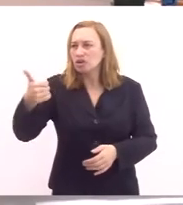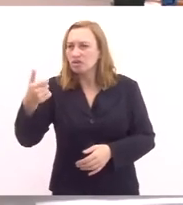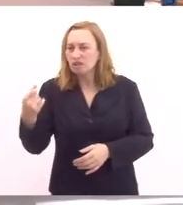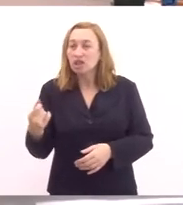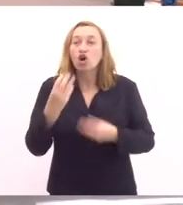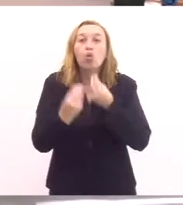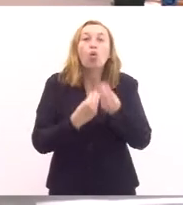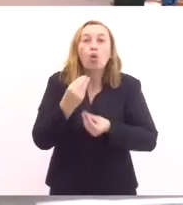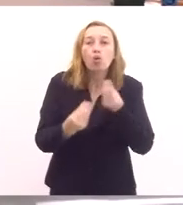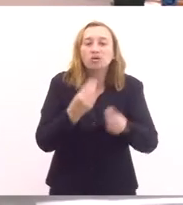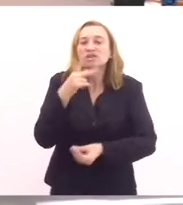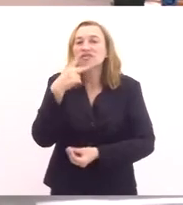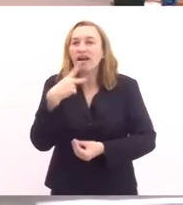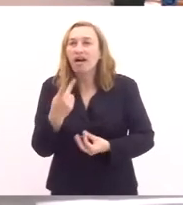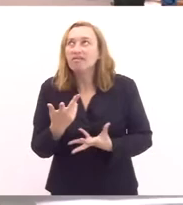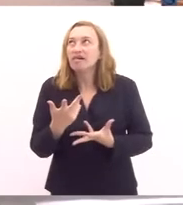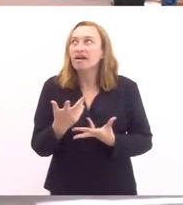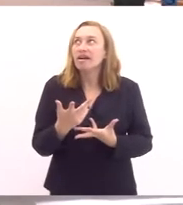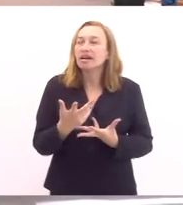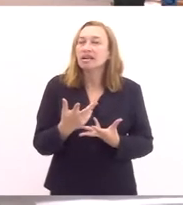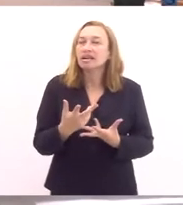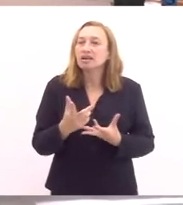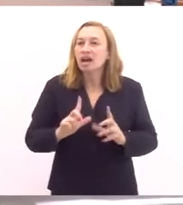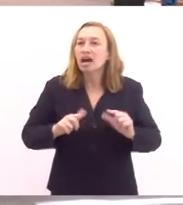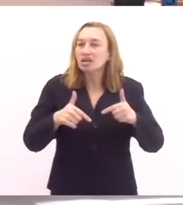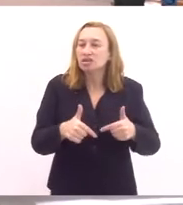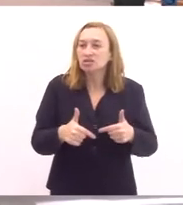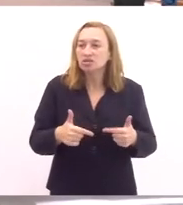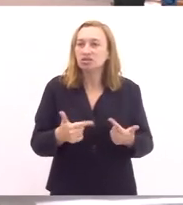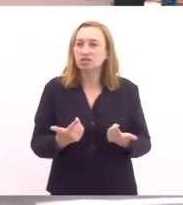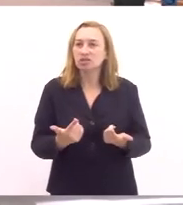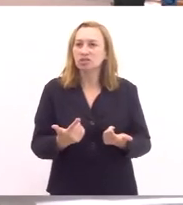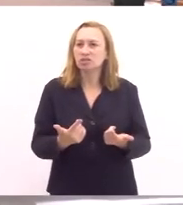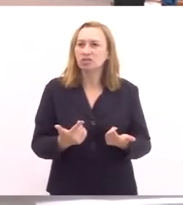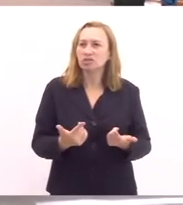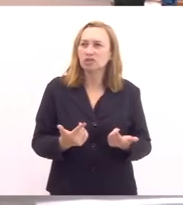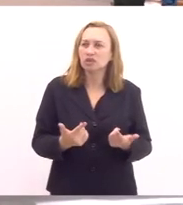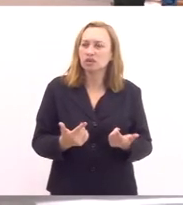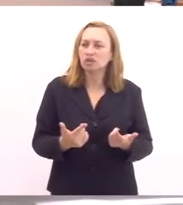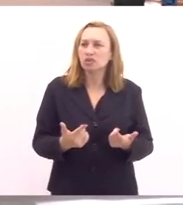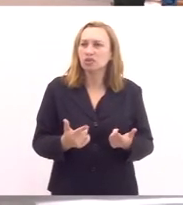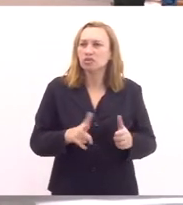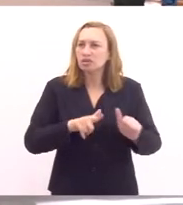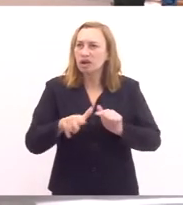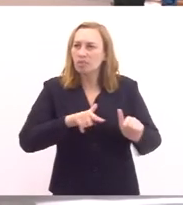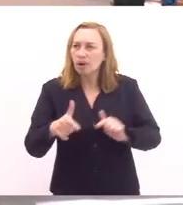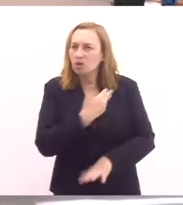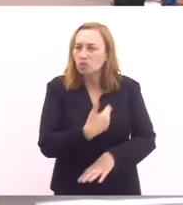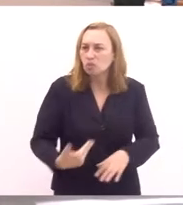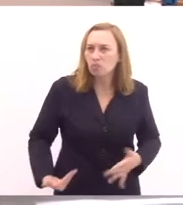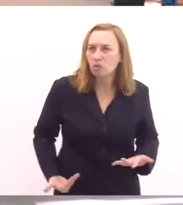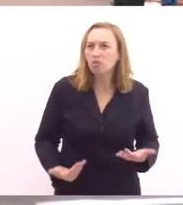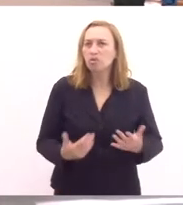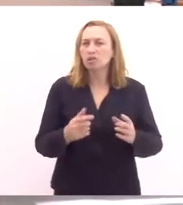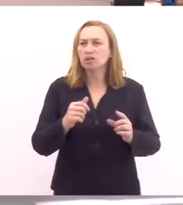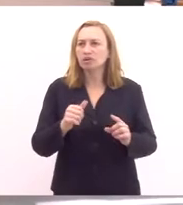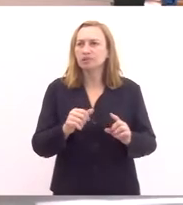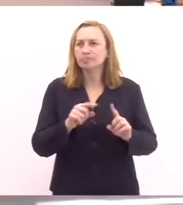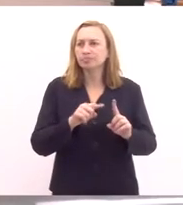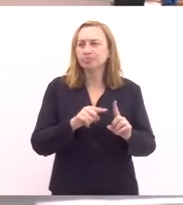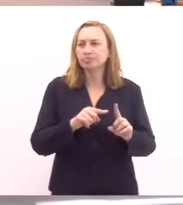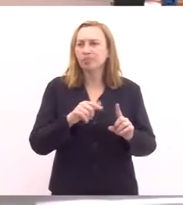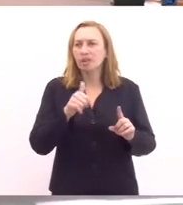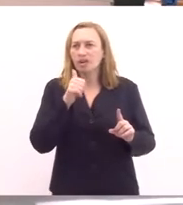falava sobre ações públicas de enfrentamento da população materna pela